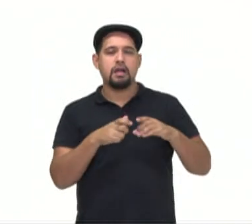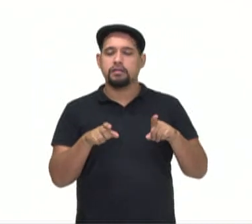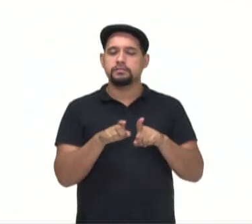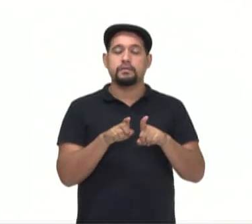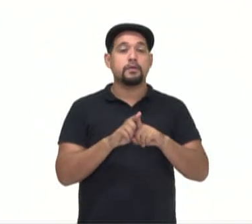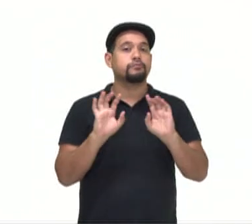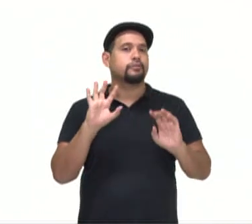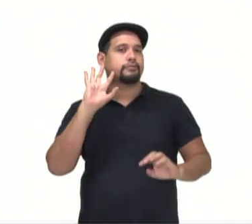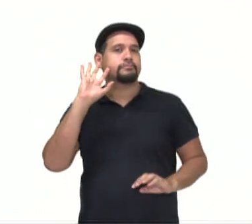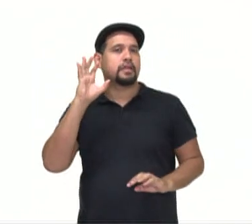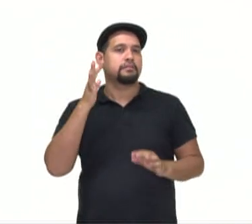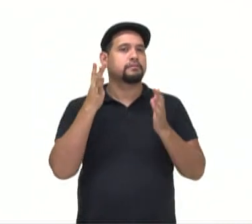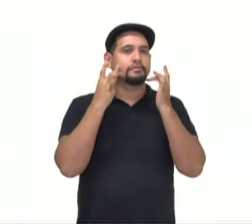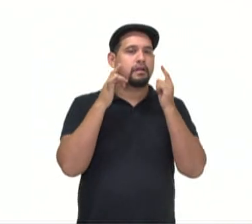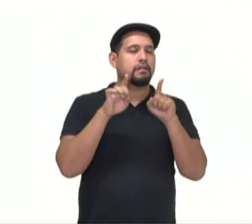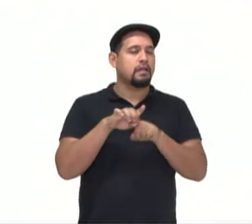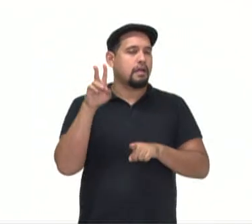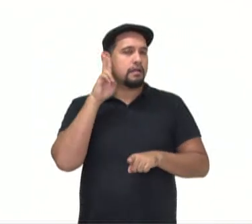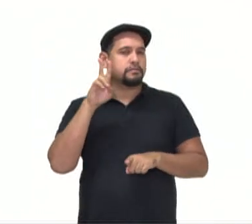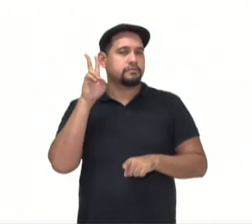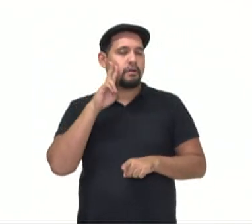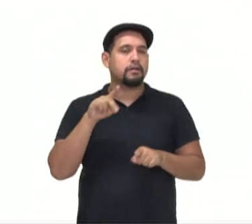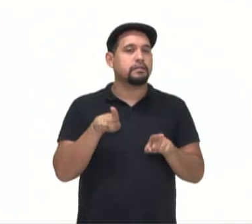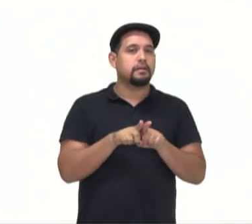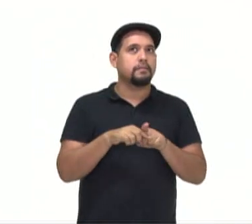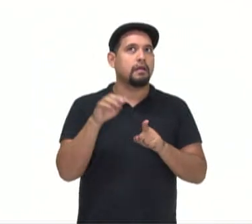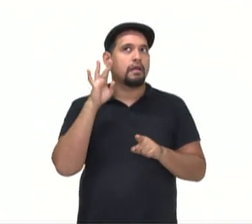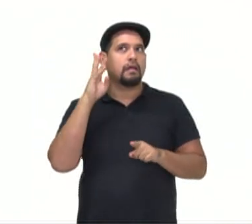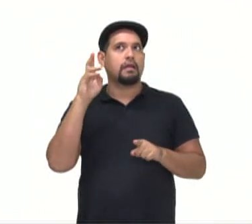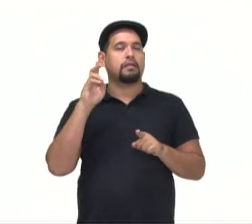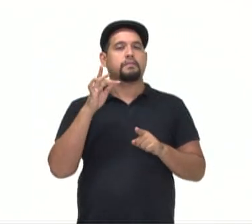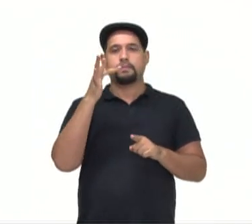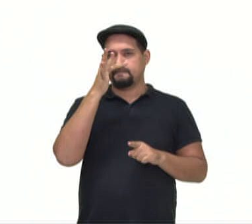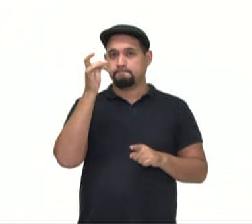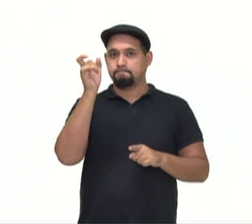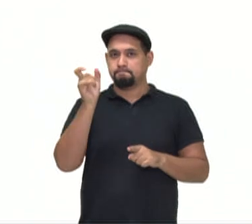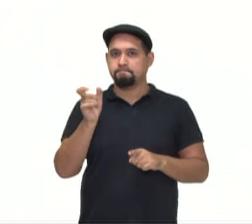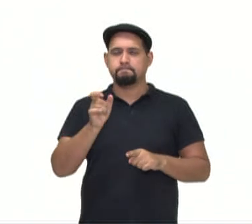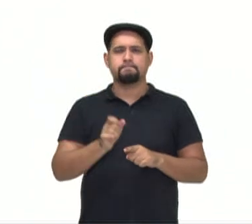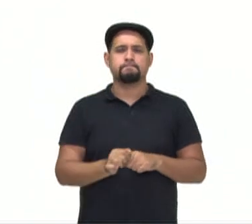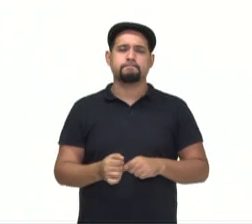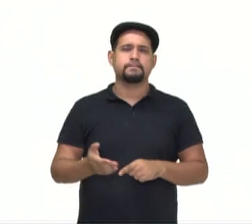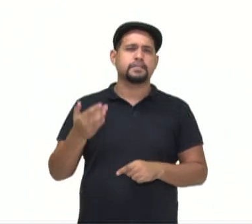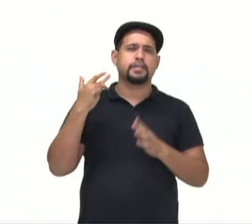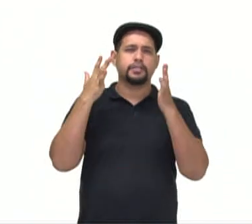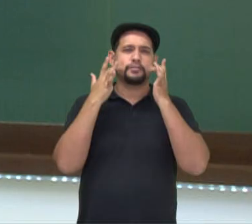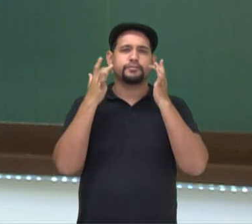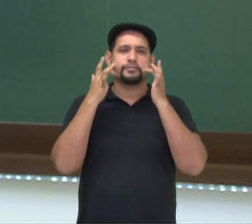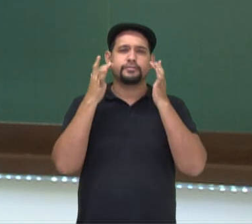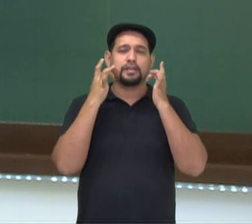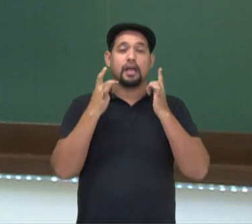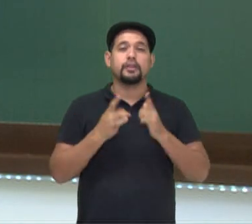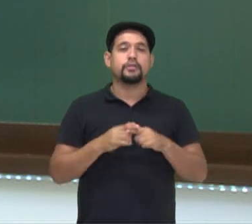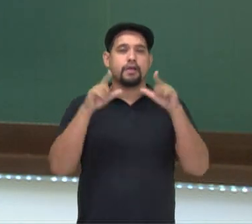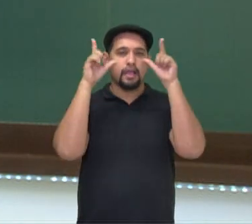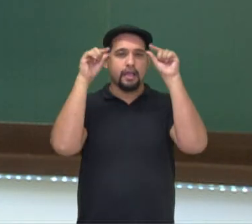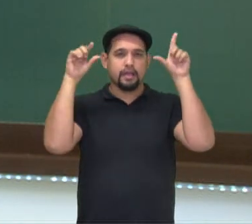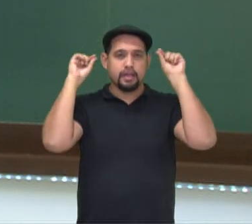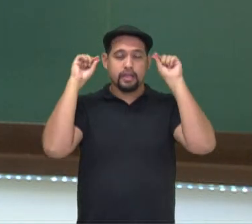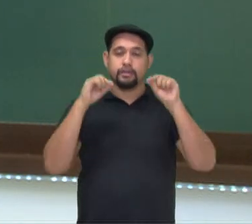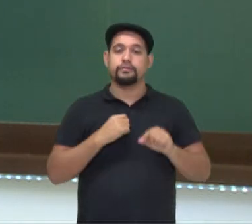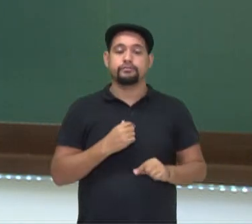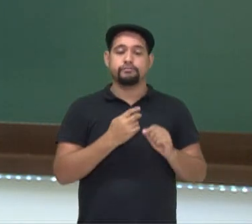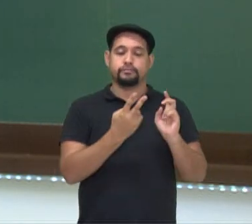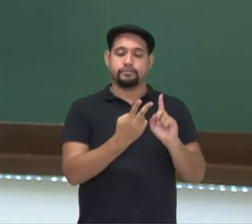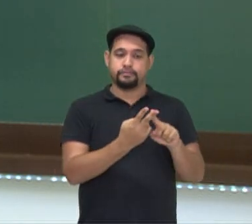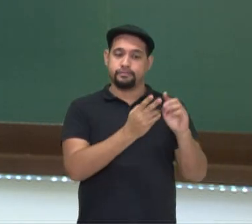a peça, a história e as intenções para as personagens, Na época do teatro grego se dividia em dois,